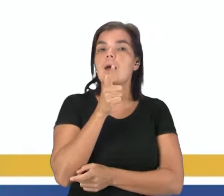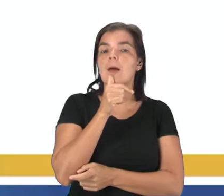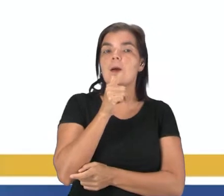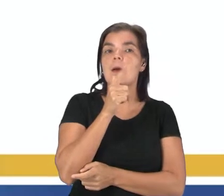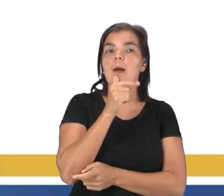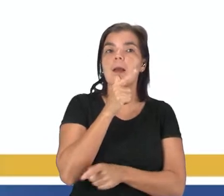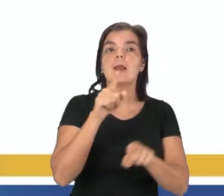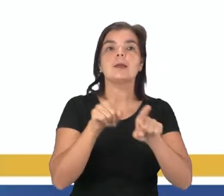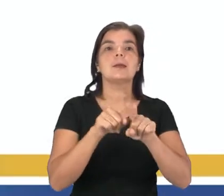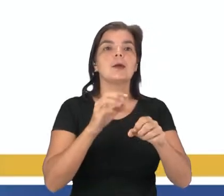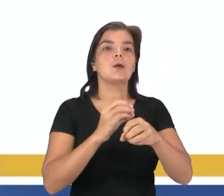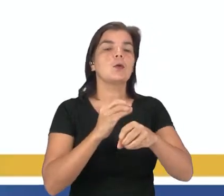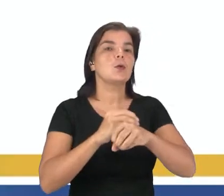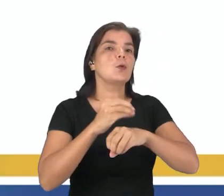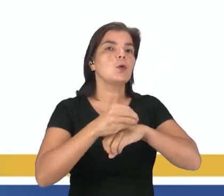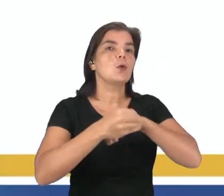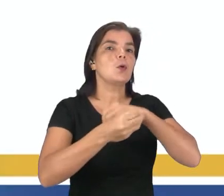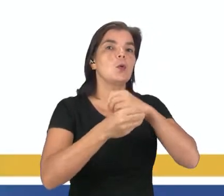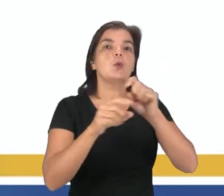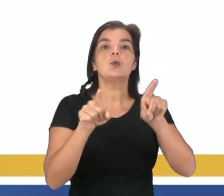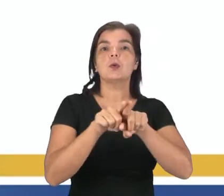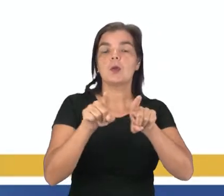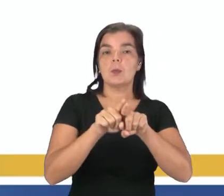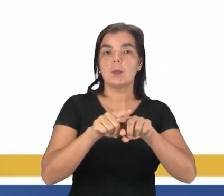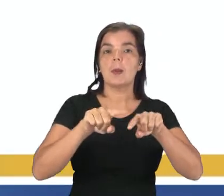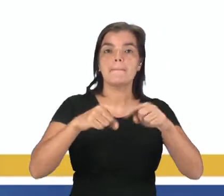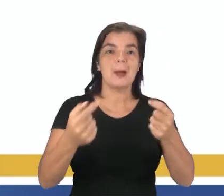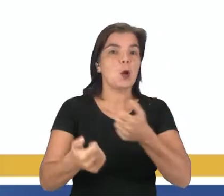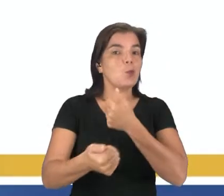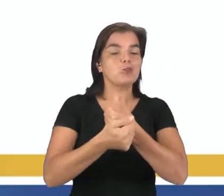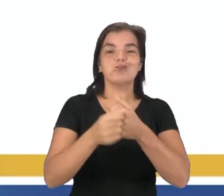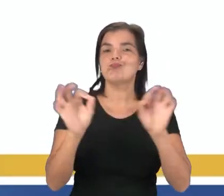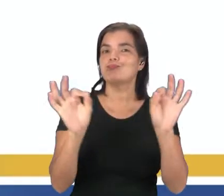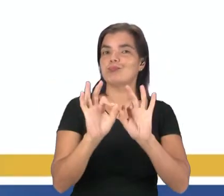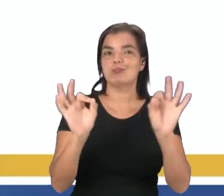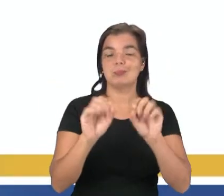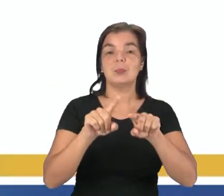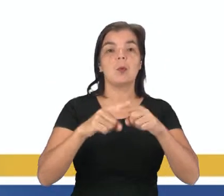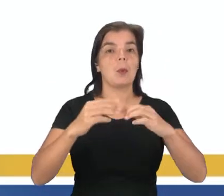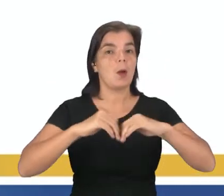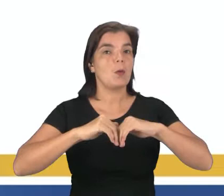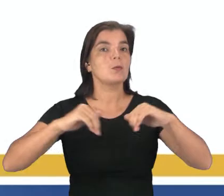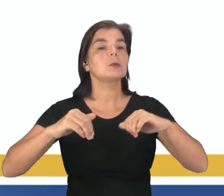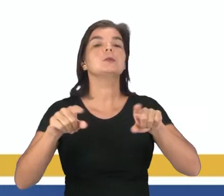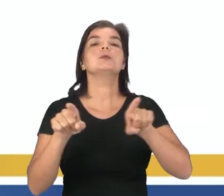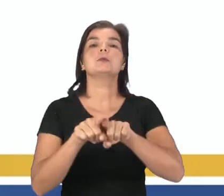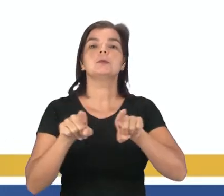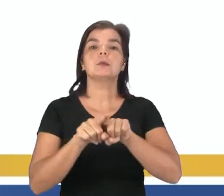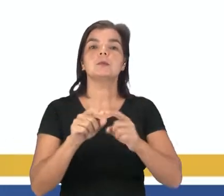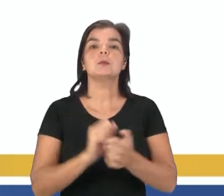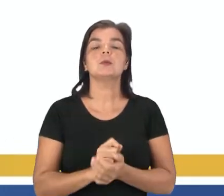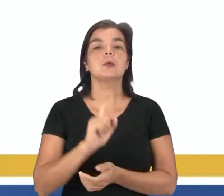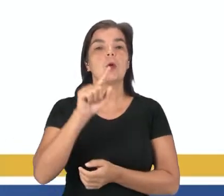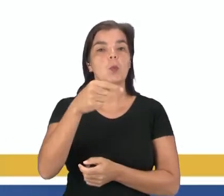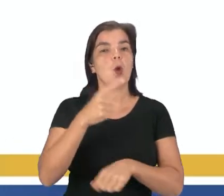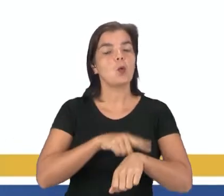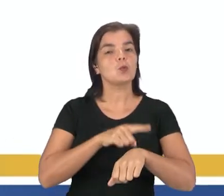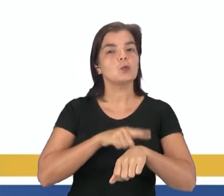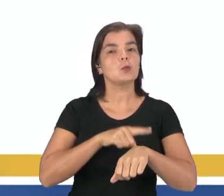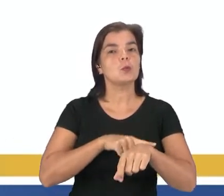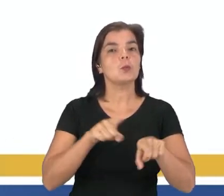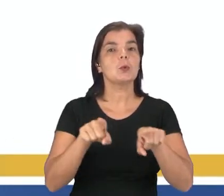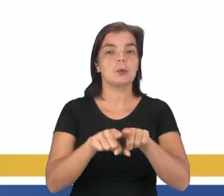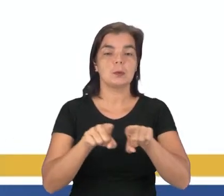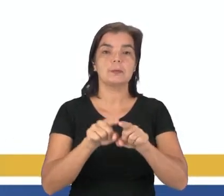essas moléculas já apresentam uma leve agitação, não vão estar assim mais tão próximas não, vão estar um pouco afastadas, podendo em alguns momentos